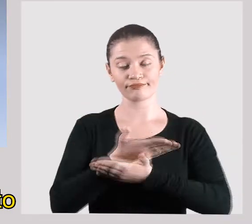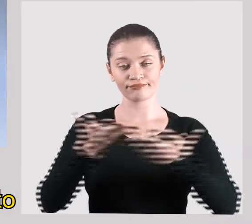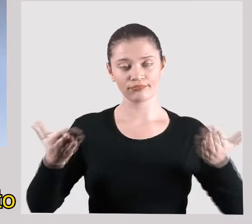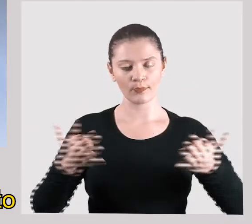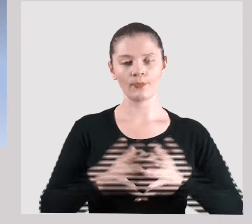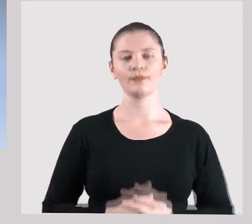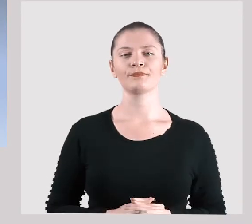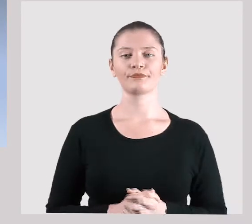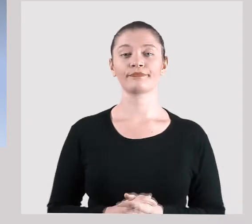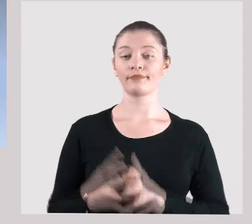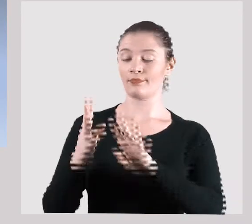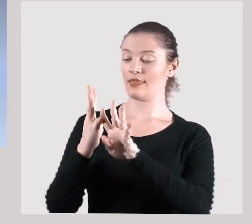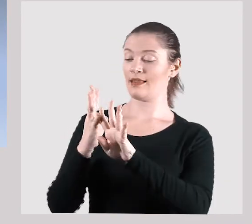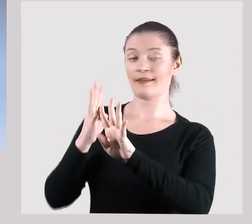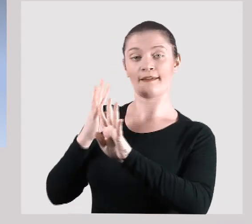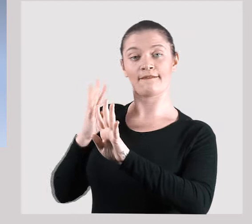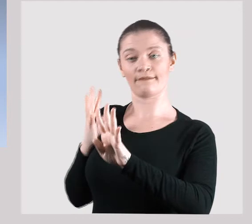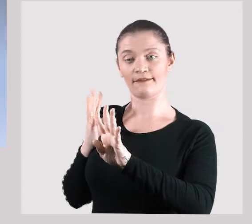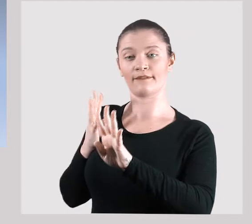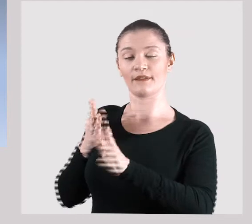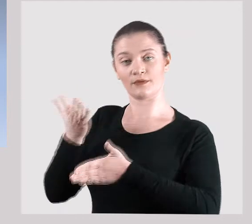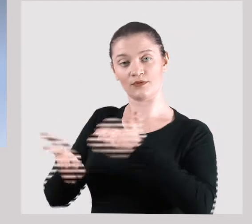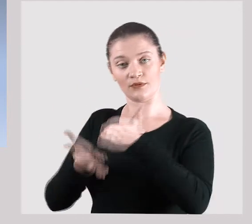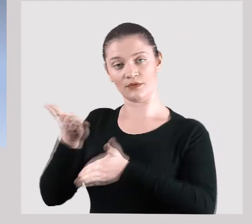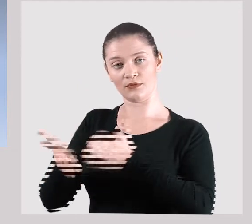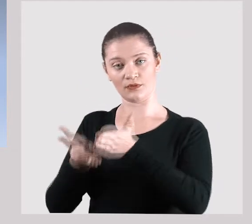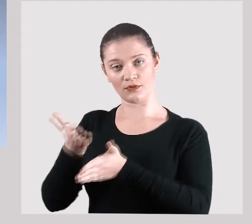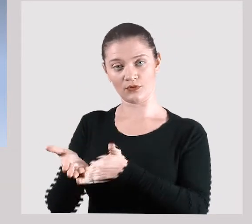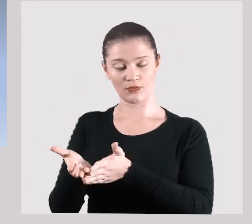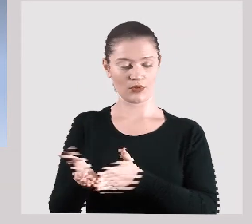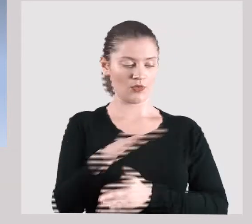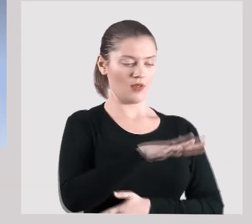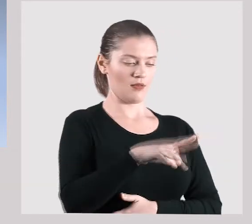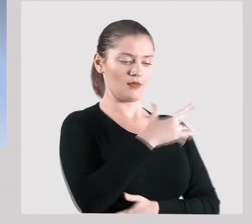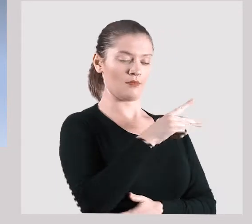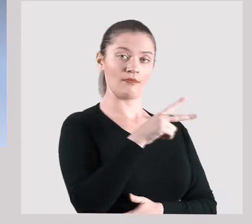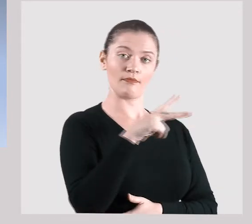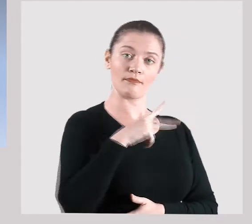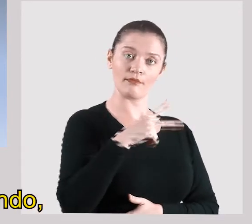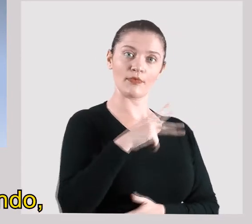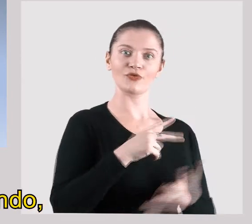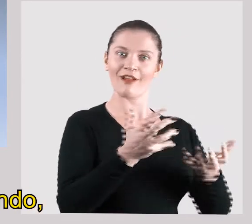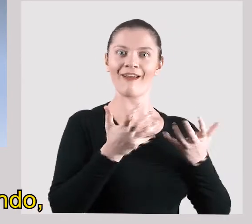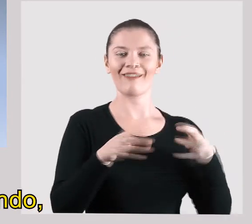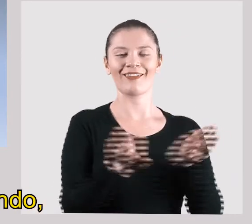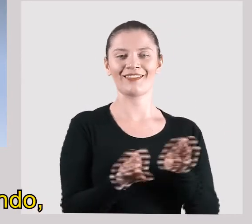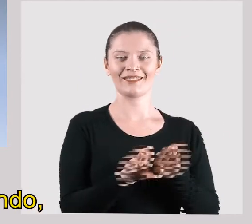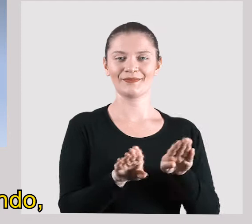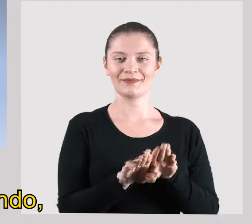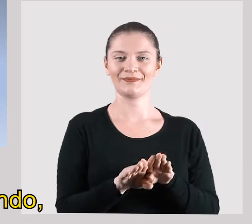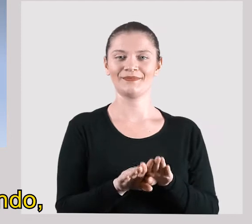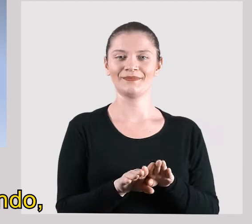para atendimento a trans no SUS impulsiona clínicas privadas. A demanda é tão grande que as clínicas